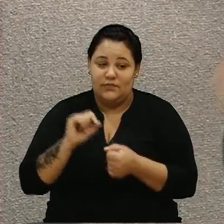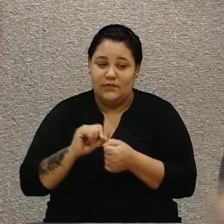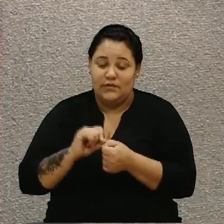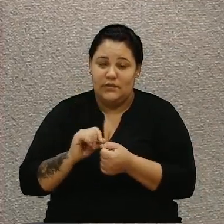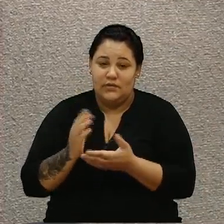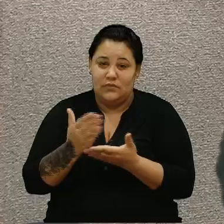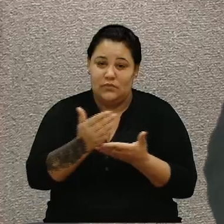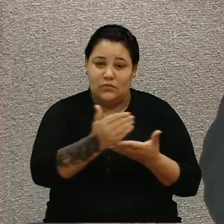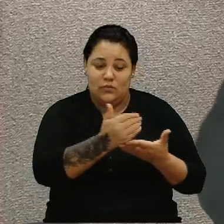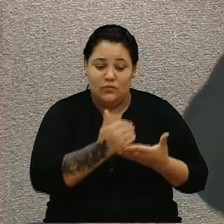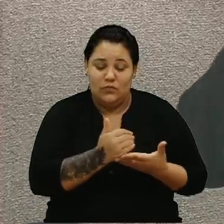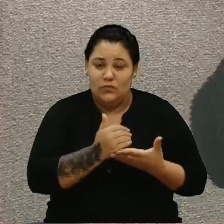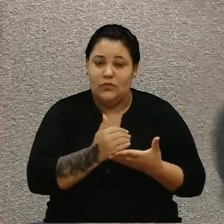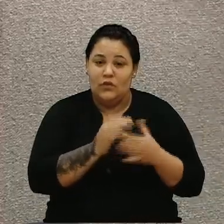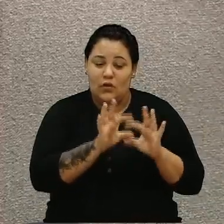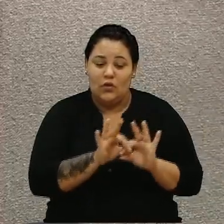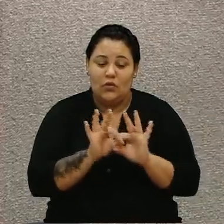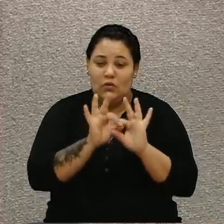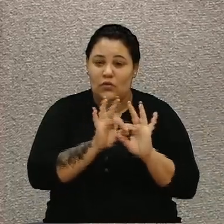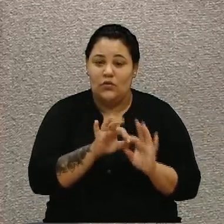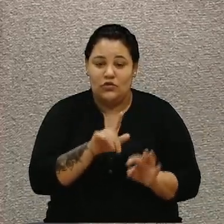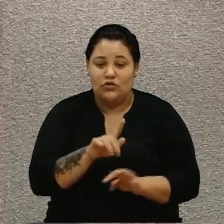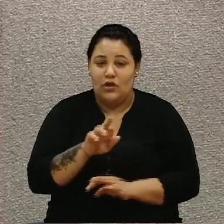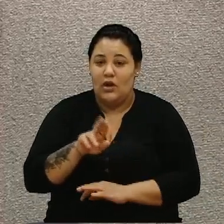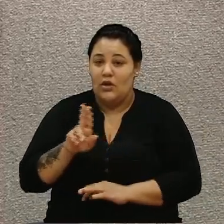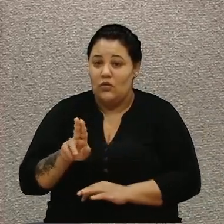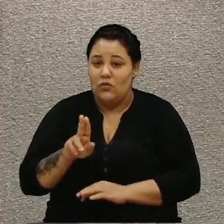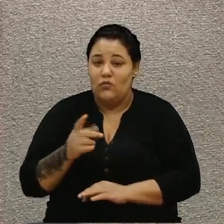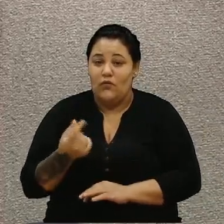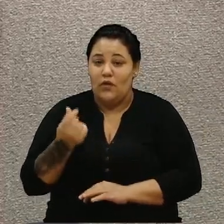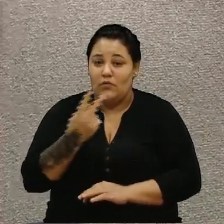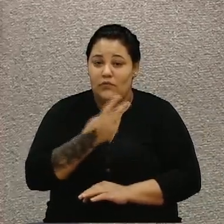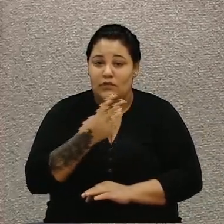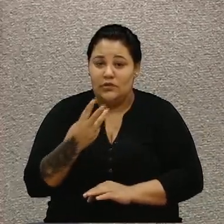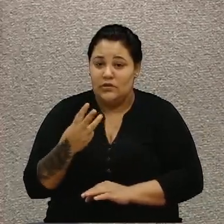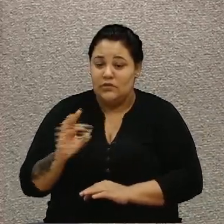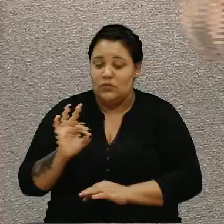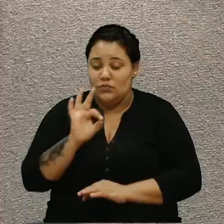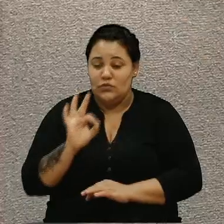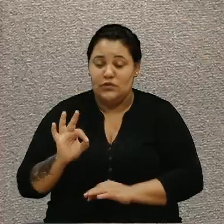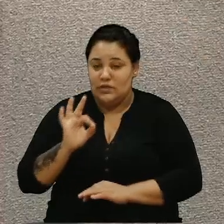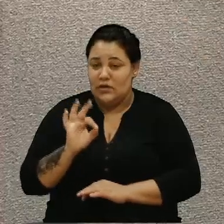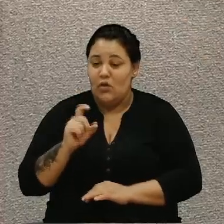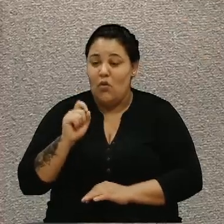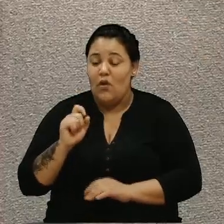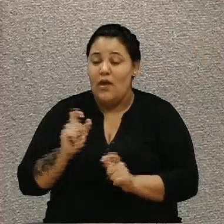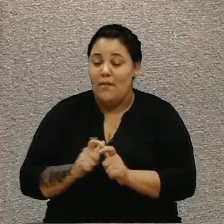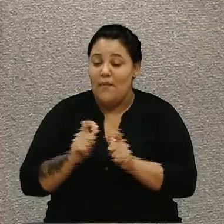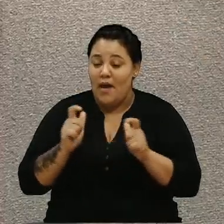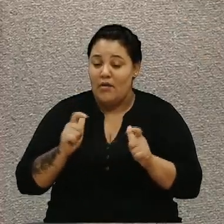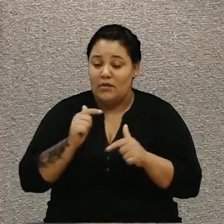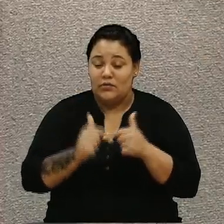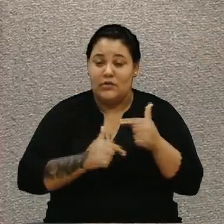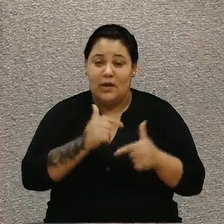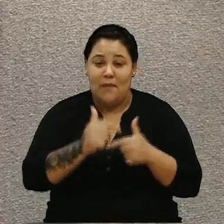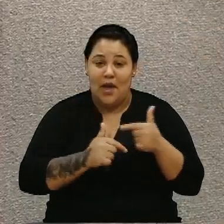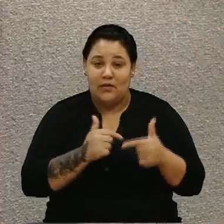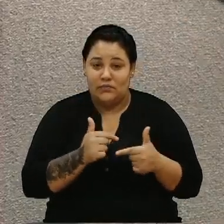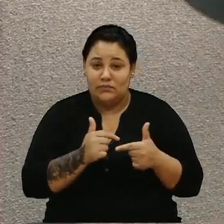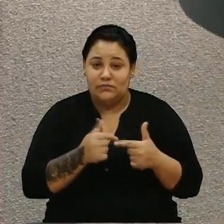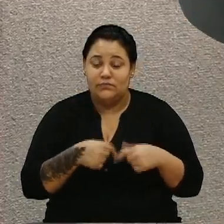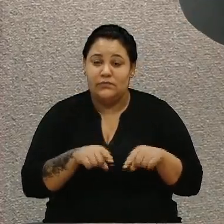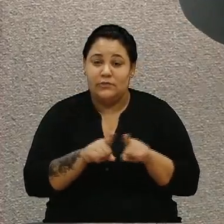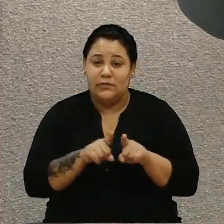uma GRU, no valor de 23% para compensar o que a grande maioria dos servidores, dos que